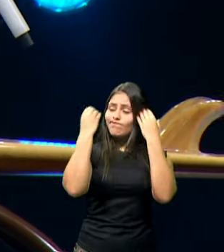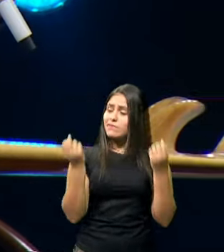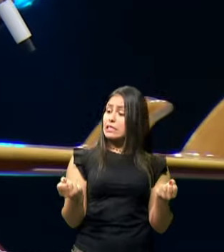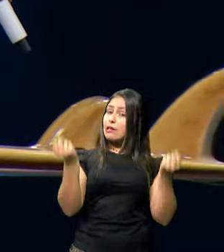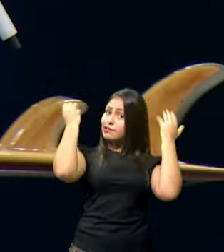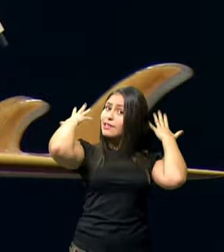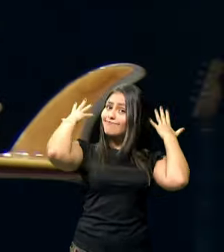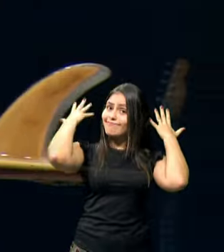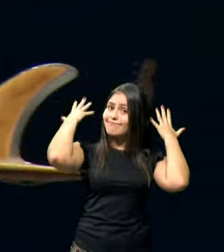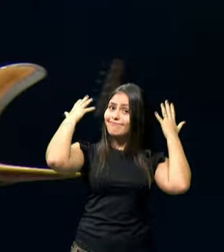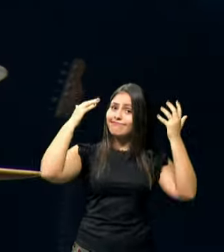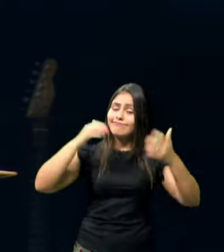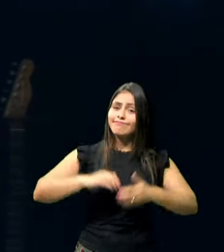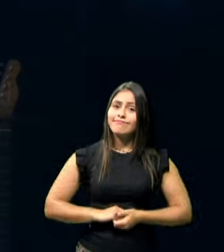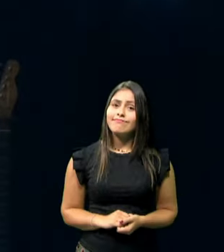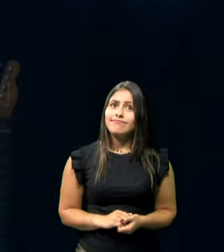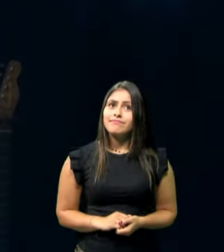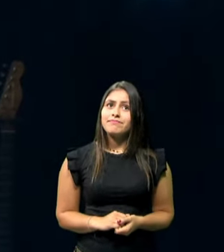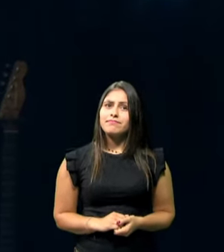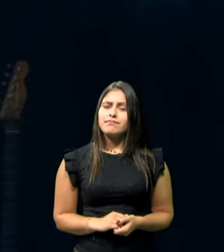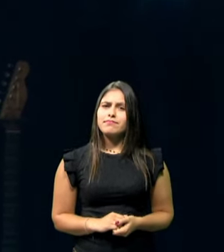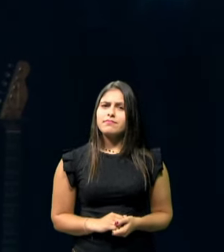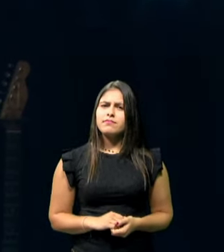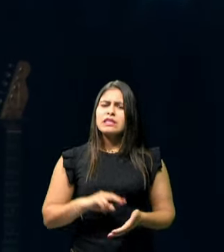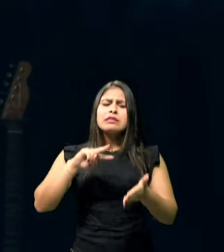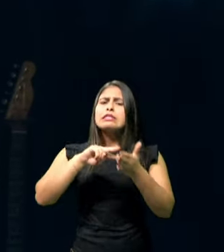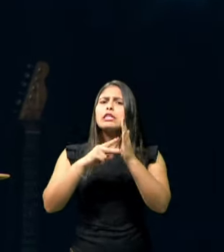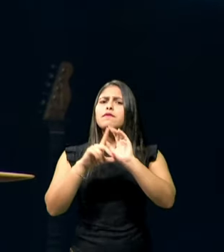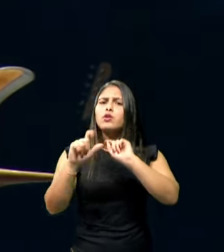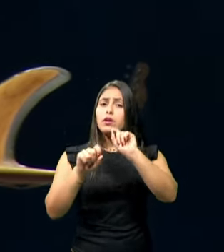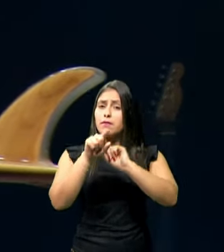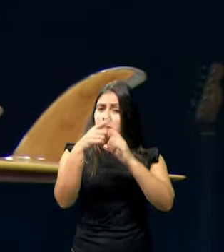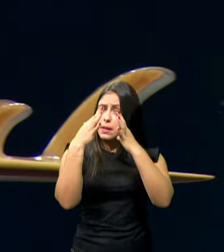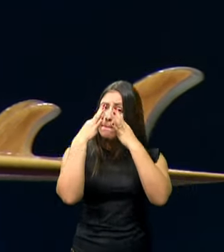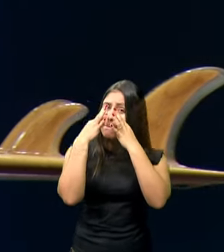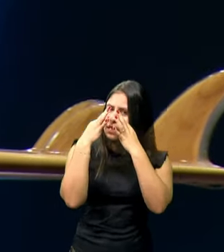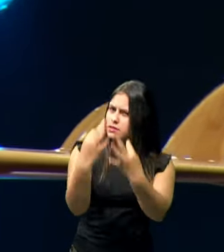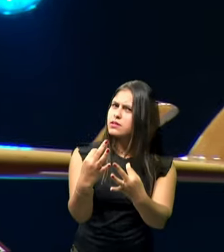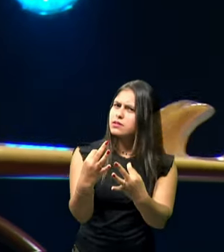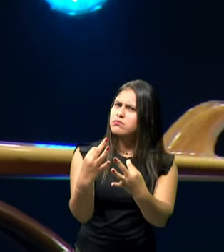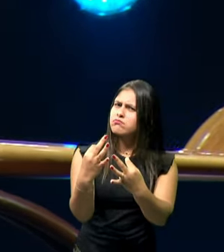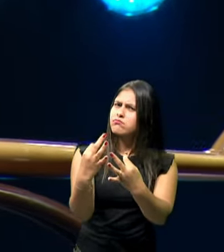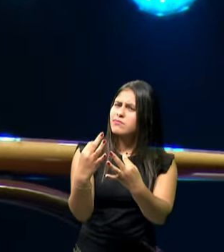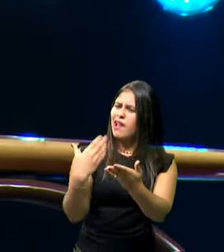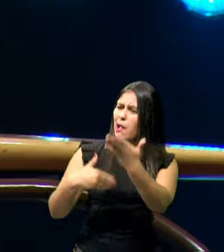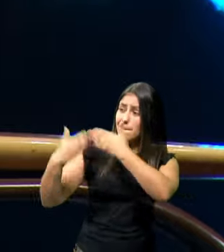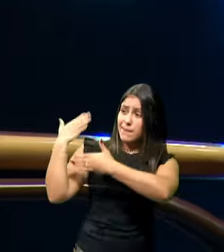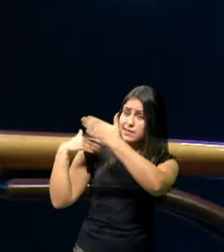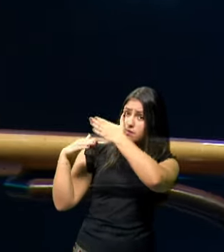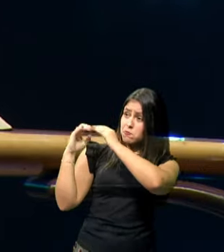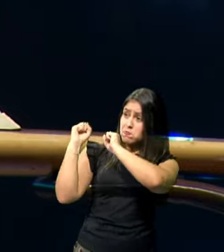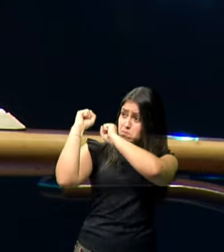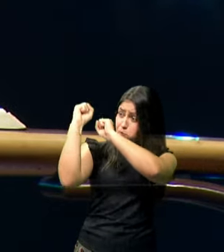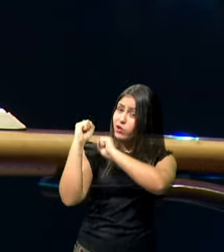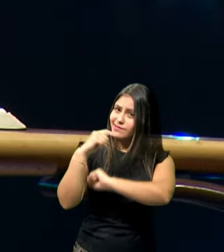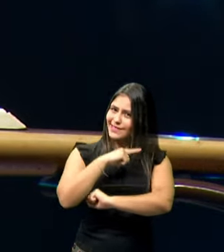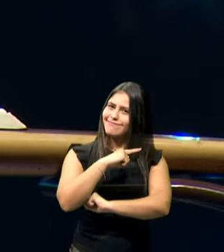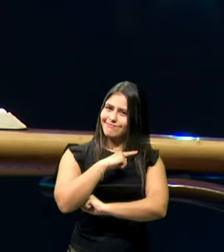passado. E quando eu falo isso, preste atenção, o poder do passado.